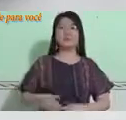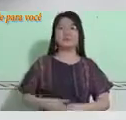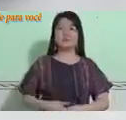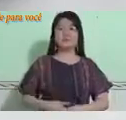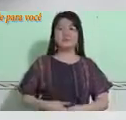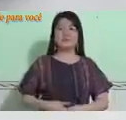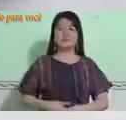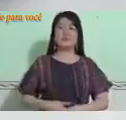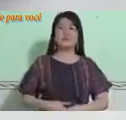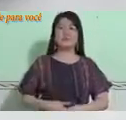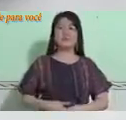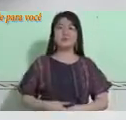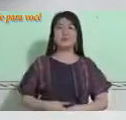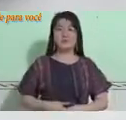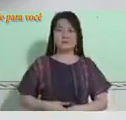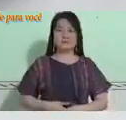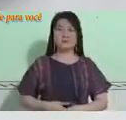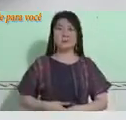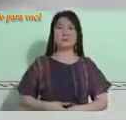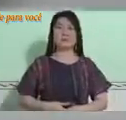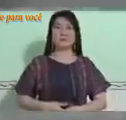visão turva e convulsões.